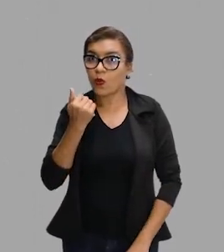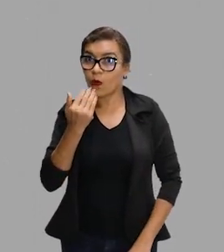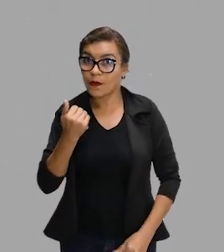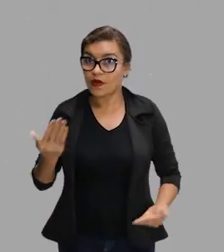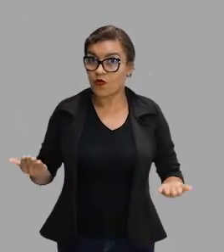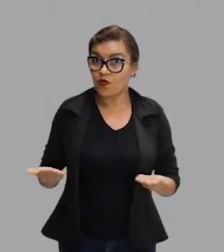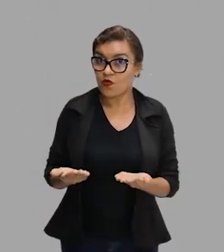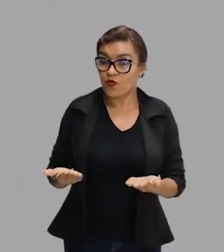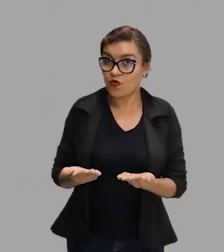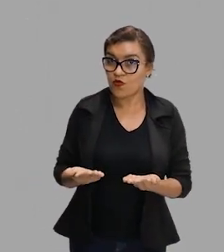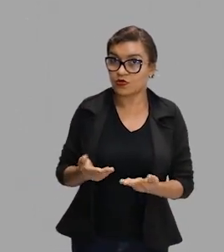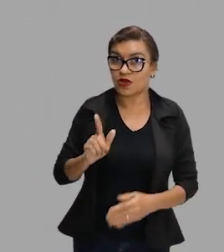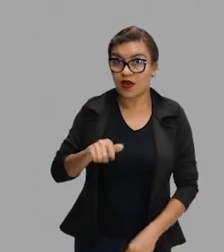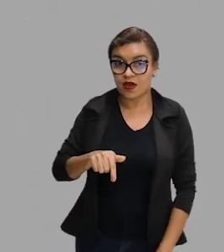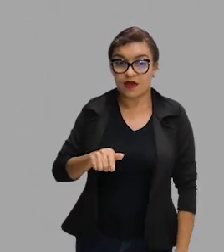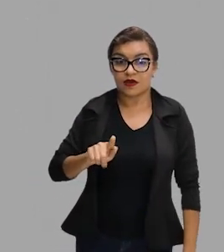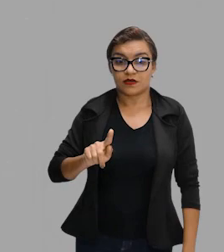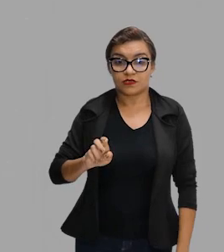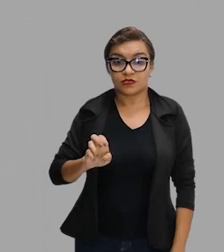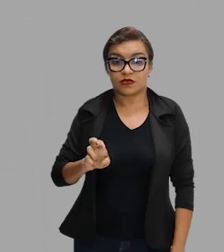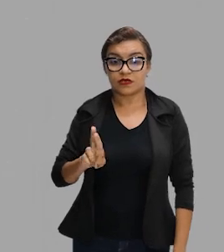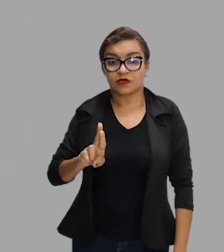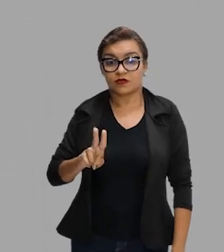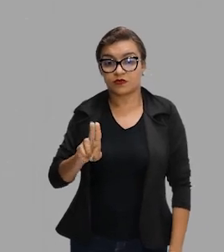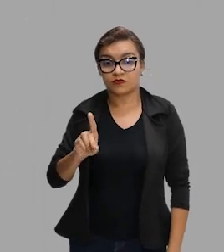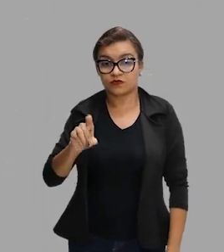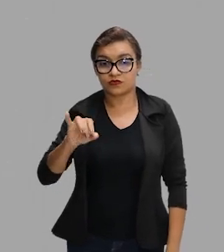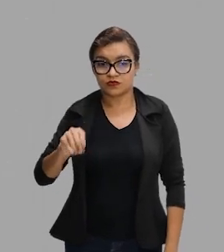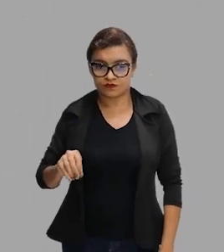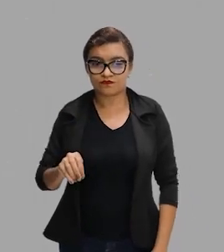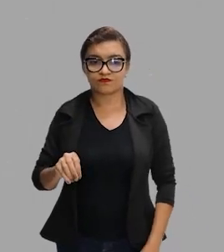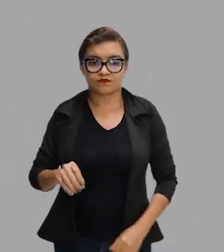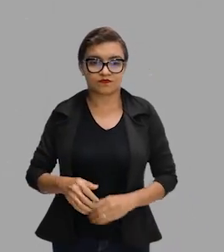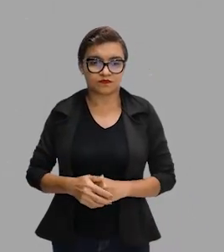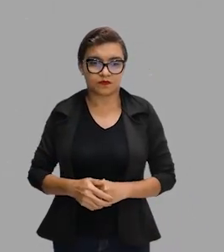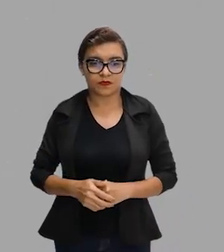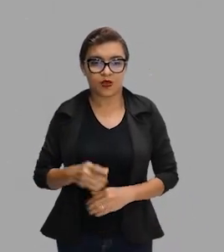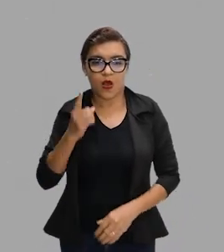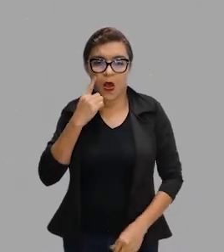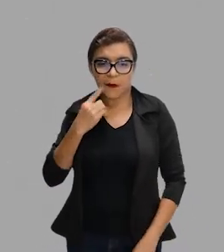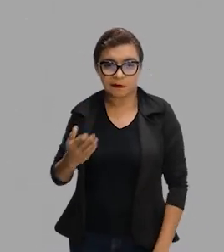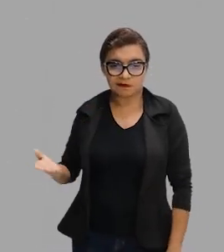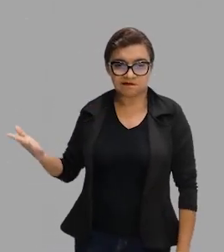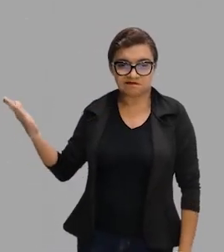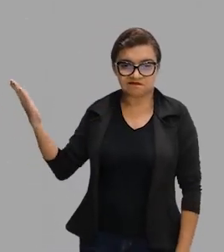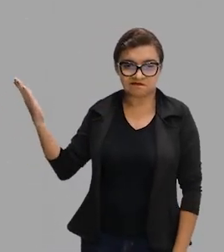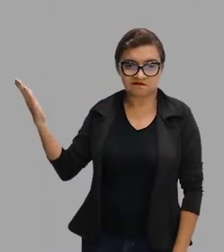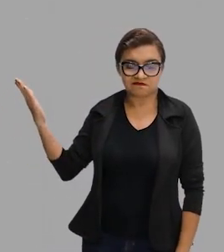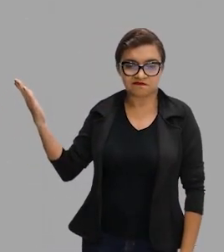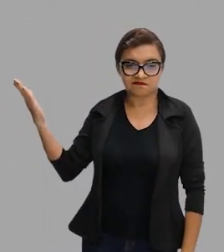som aqui, tá, gente? É um Bzinho, quase um B. Então, viviendo.